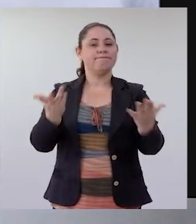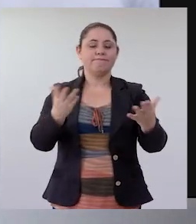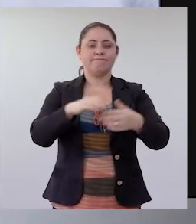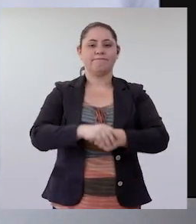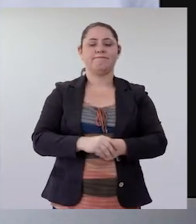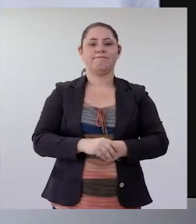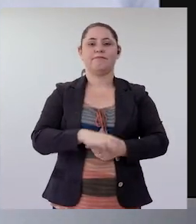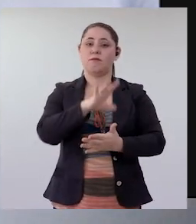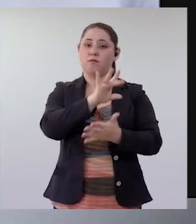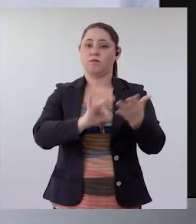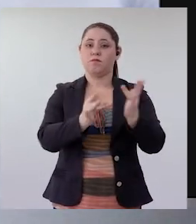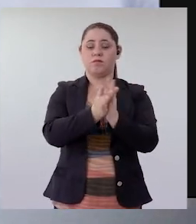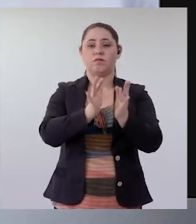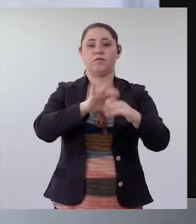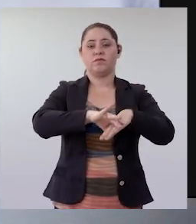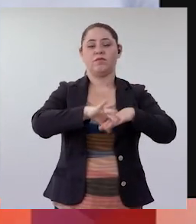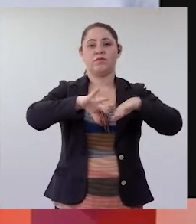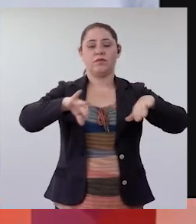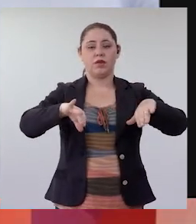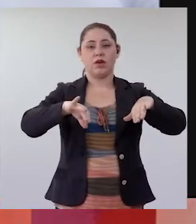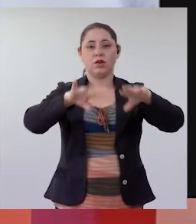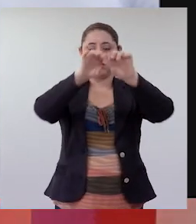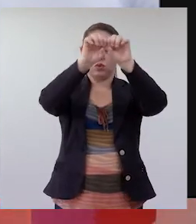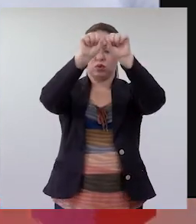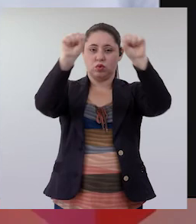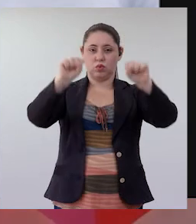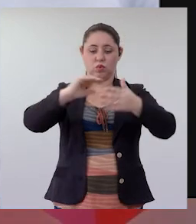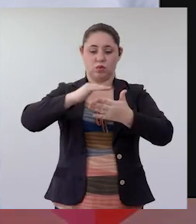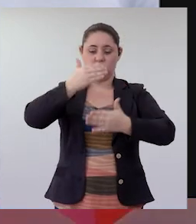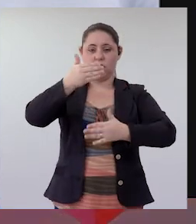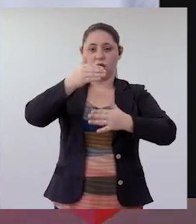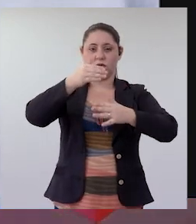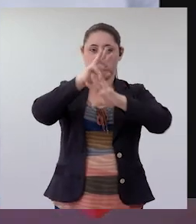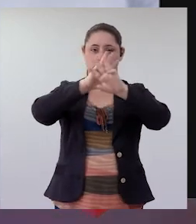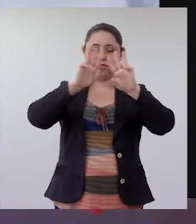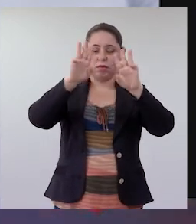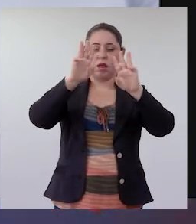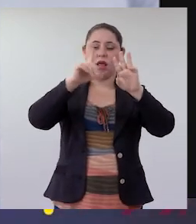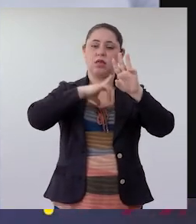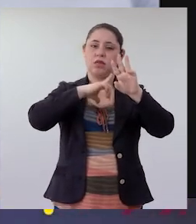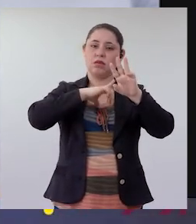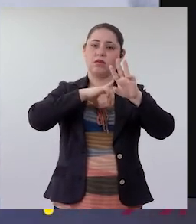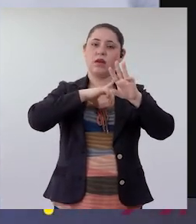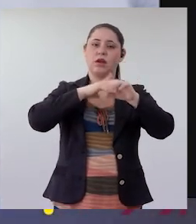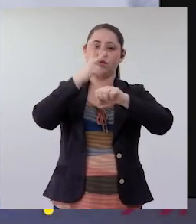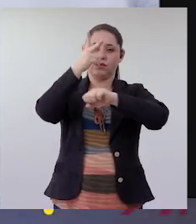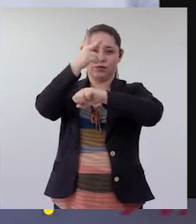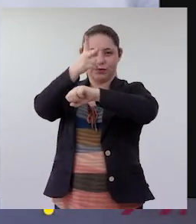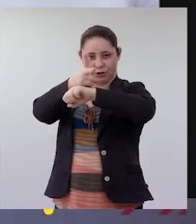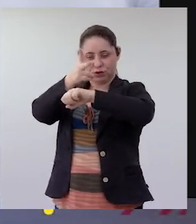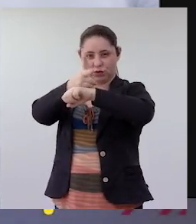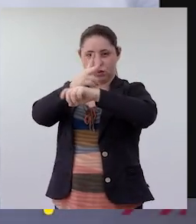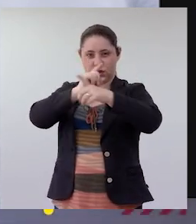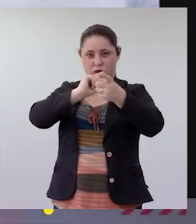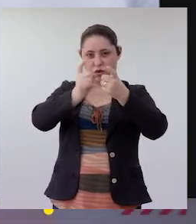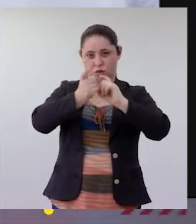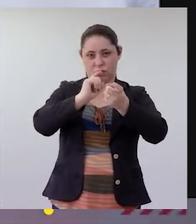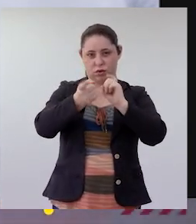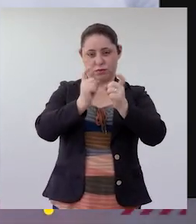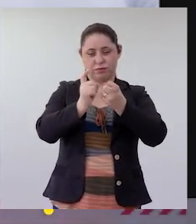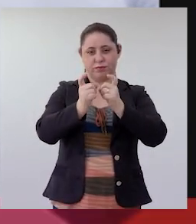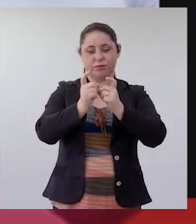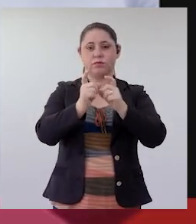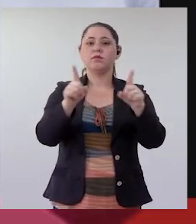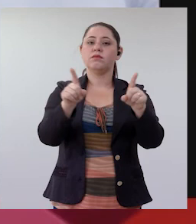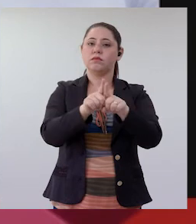esse acordo, esse divórcio, né, por meio dessa plataforma eletrônica, se valendo de uma videoconferência, né,